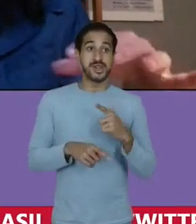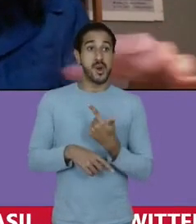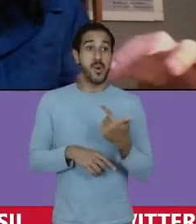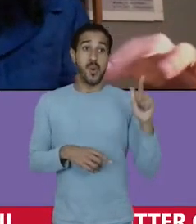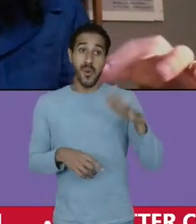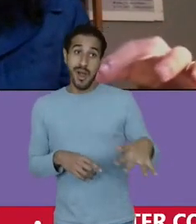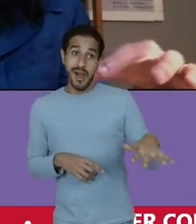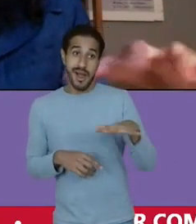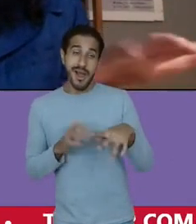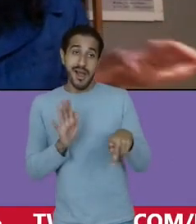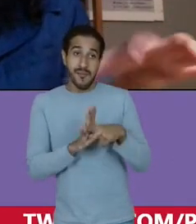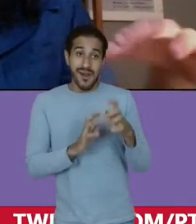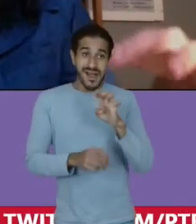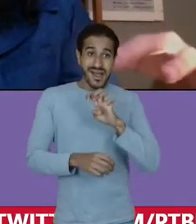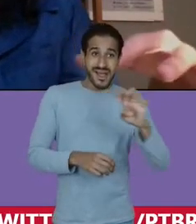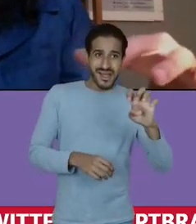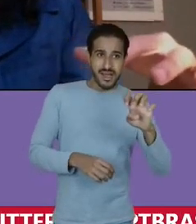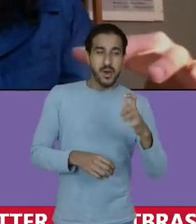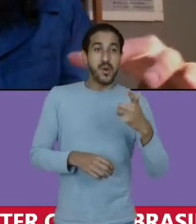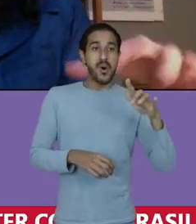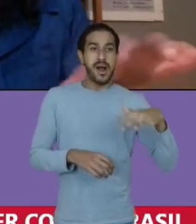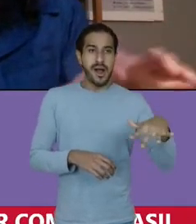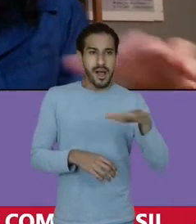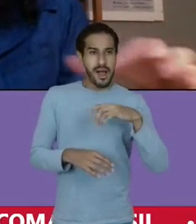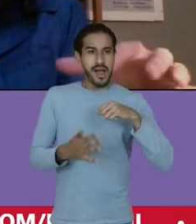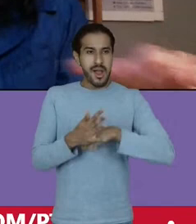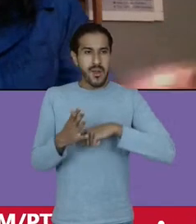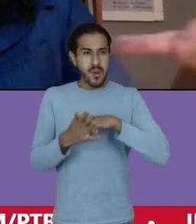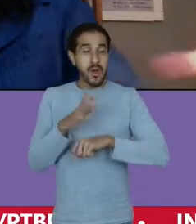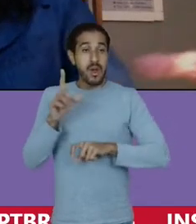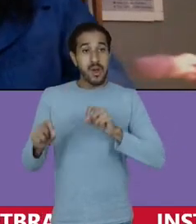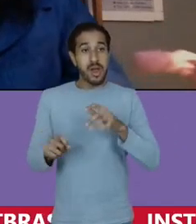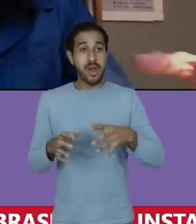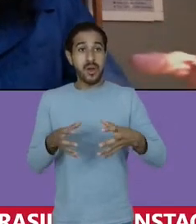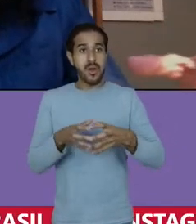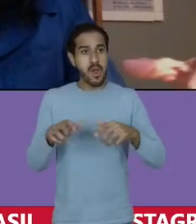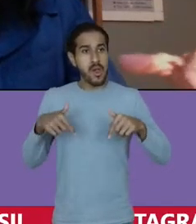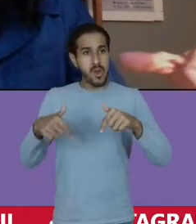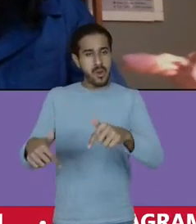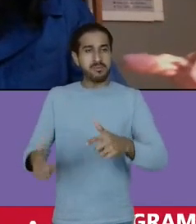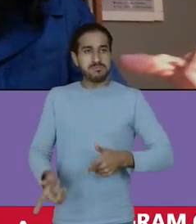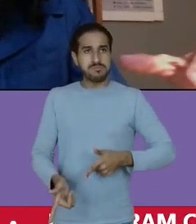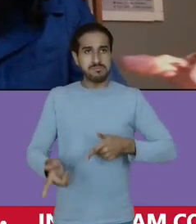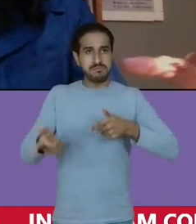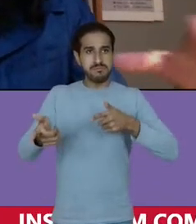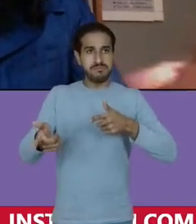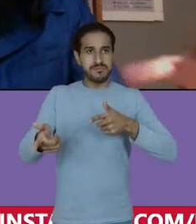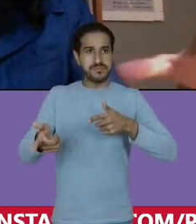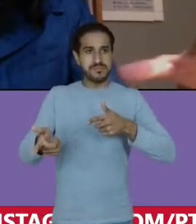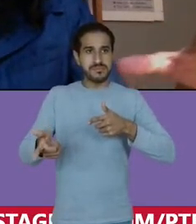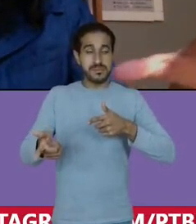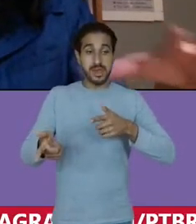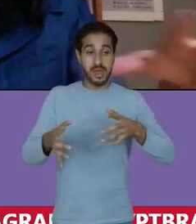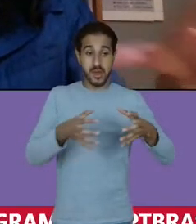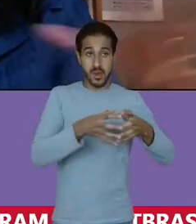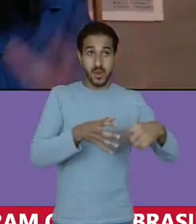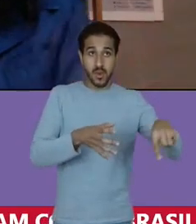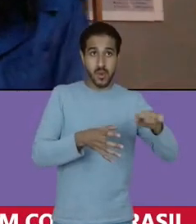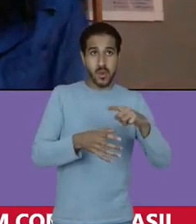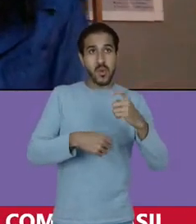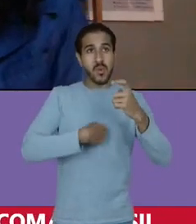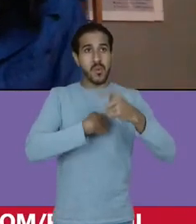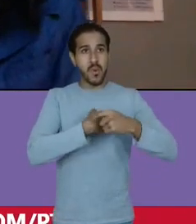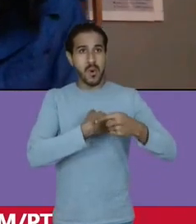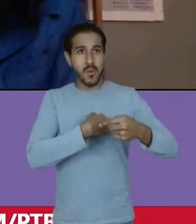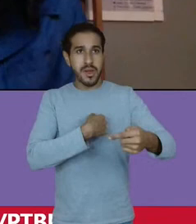outro campo da esquerda, né, um outro campo de resistência, que era o campo que foi para a luta armada. Esse campo, num